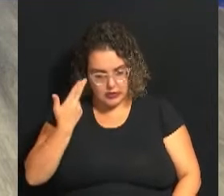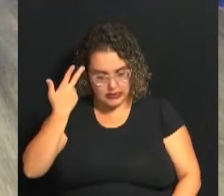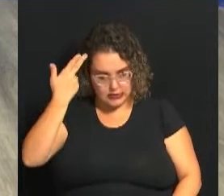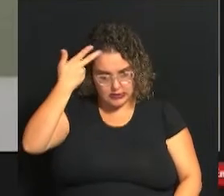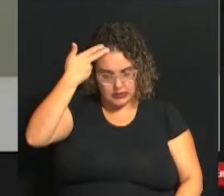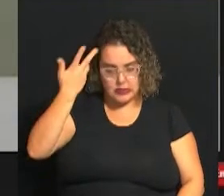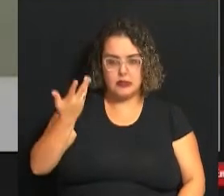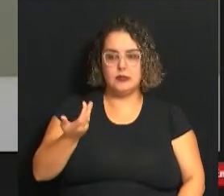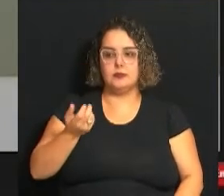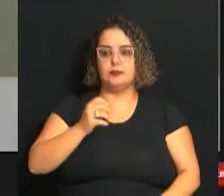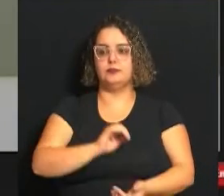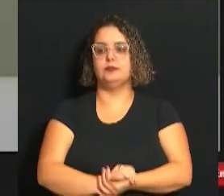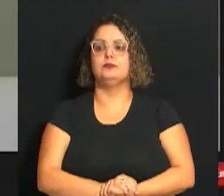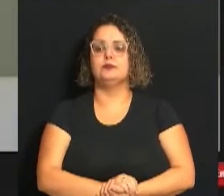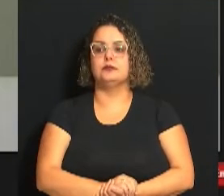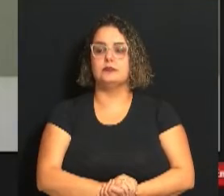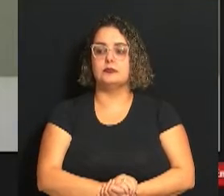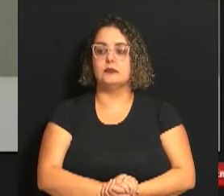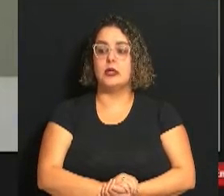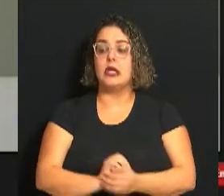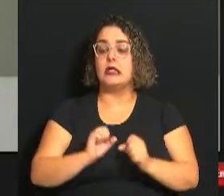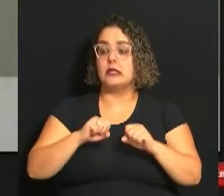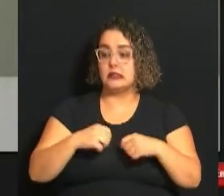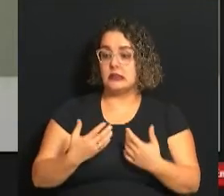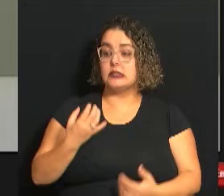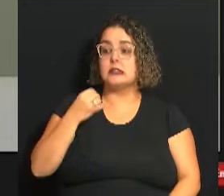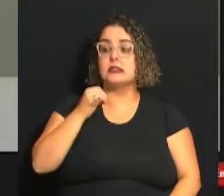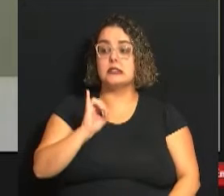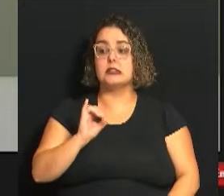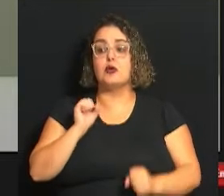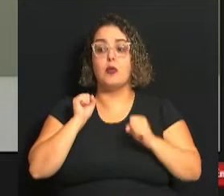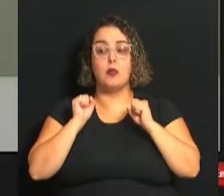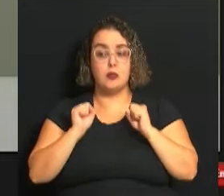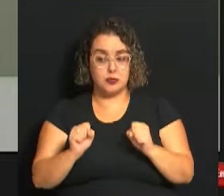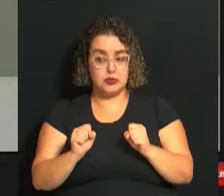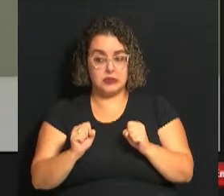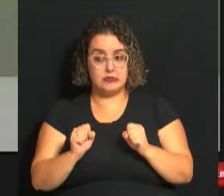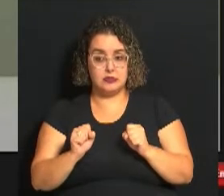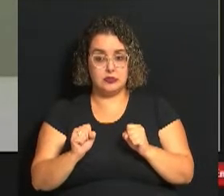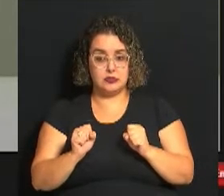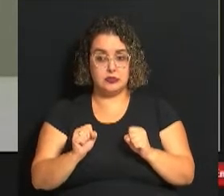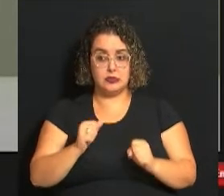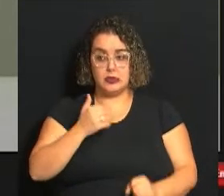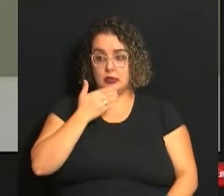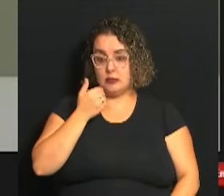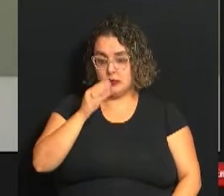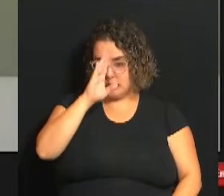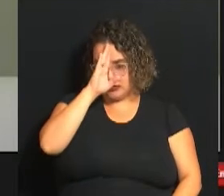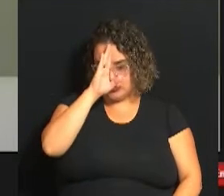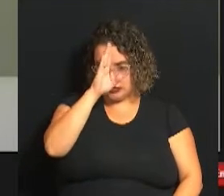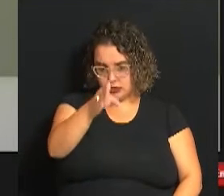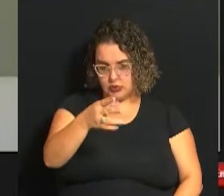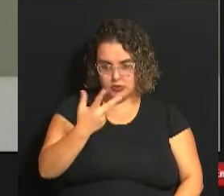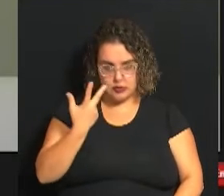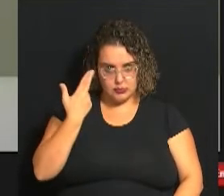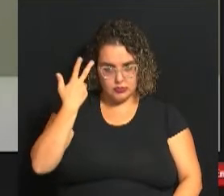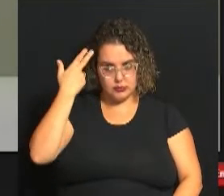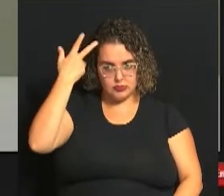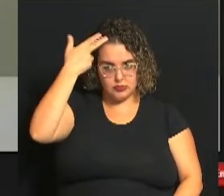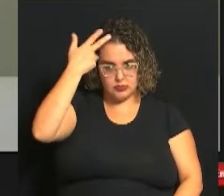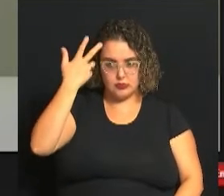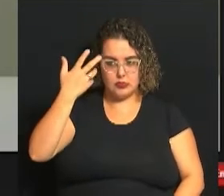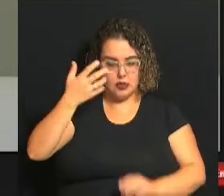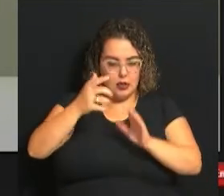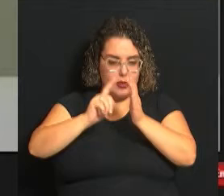Sim. Se possível, o melhor é ir direto para a cirurgia e ressecar